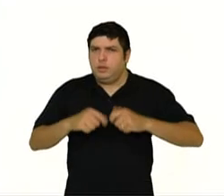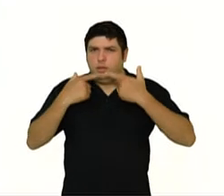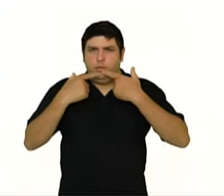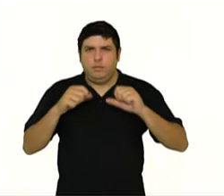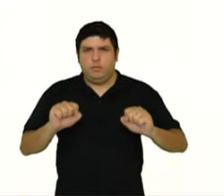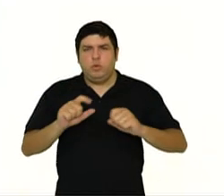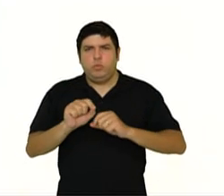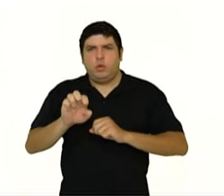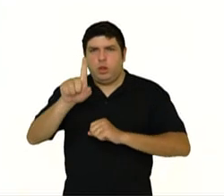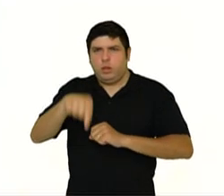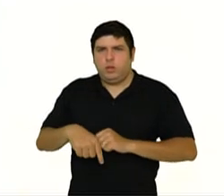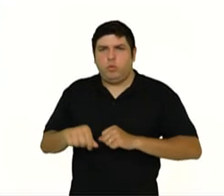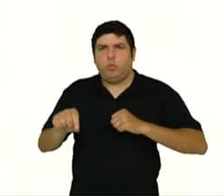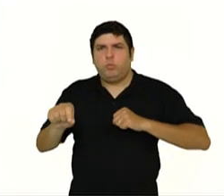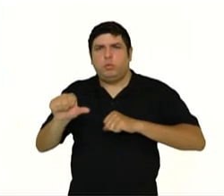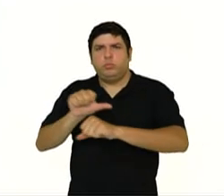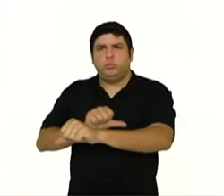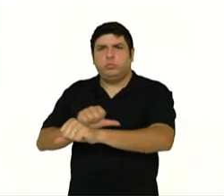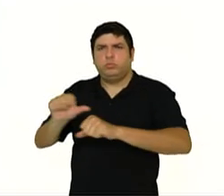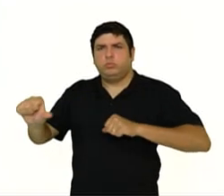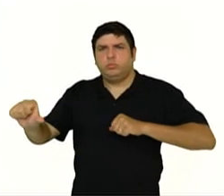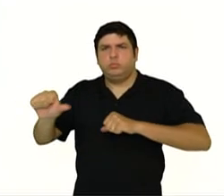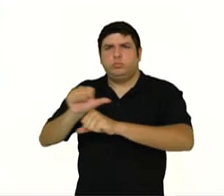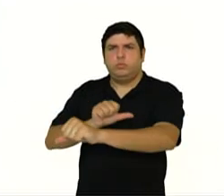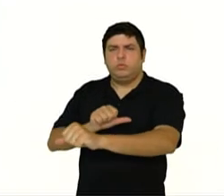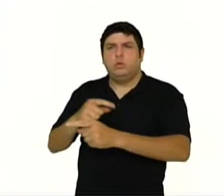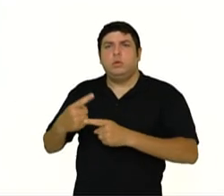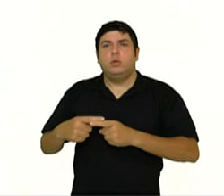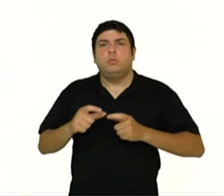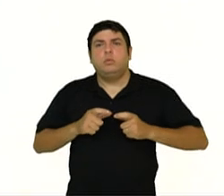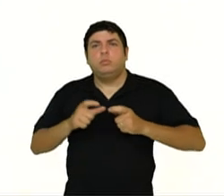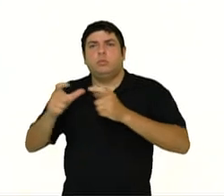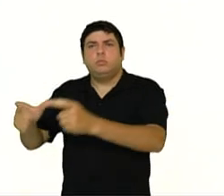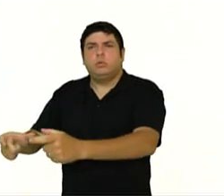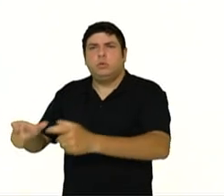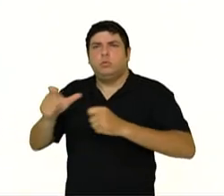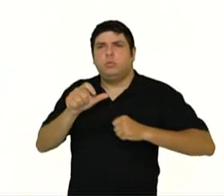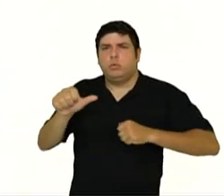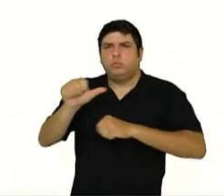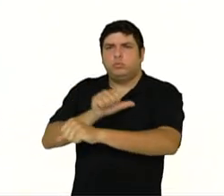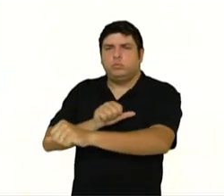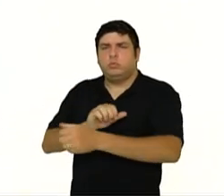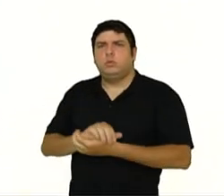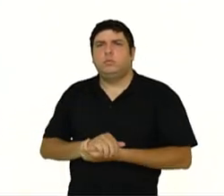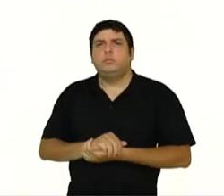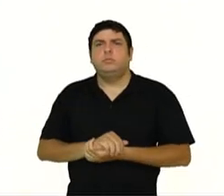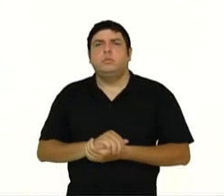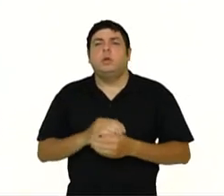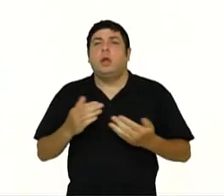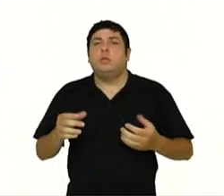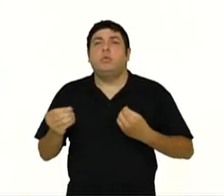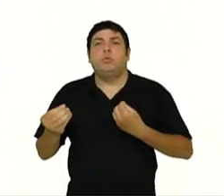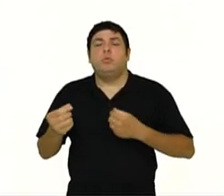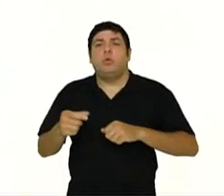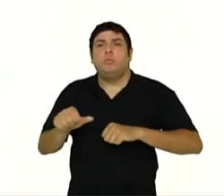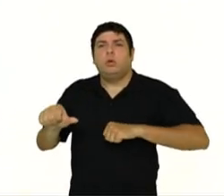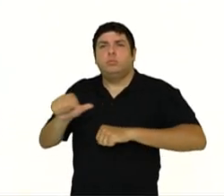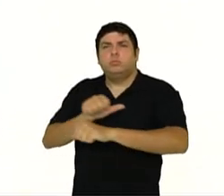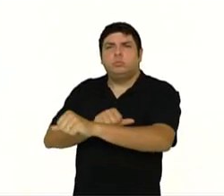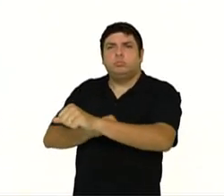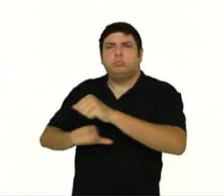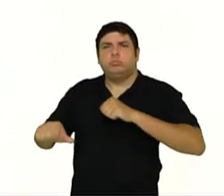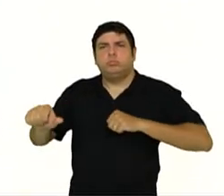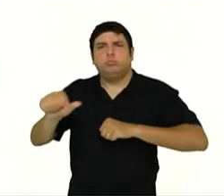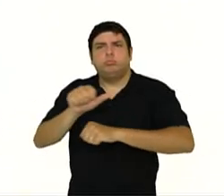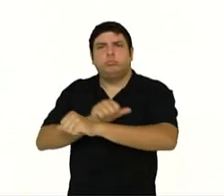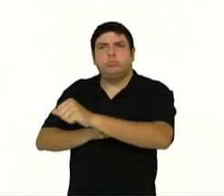um sistema retroalimentável, porque você muda de lugar o tempo todo, tá? Dizendo de outro modo, ele é circular e não apenas de mão